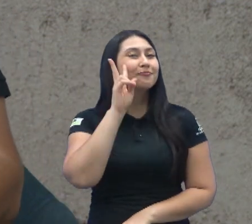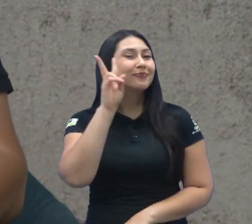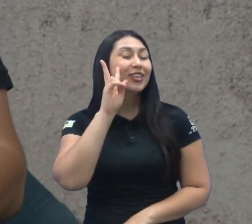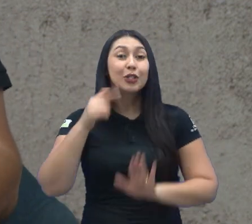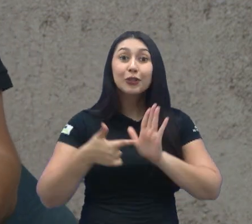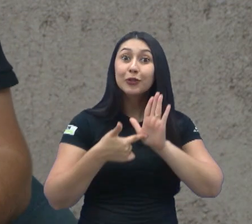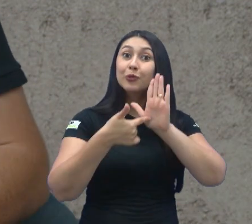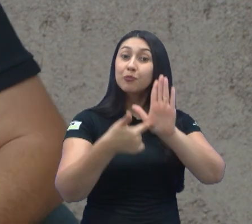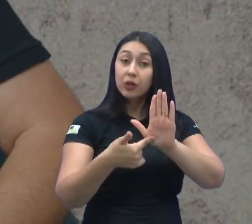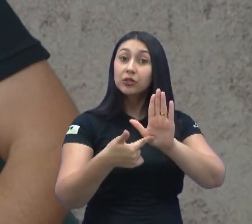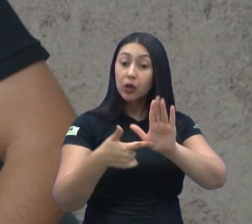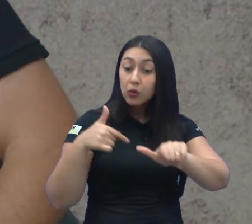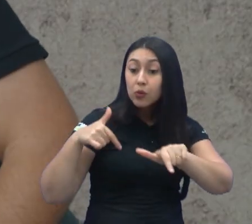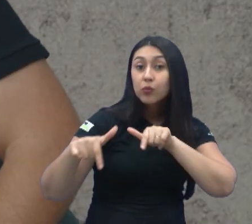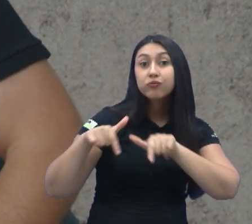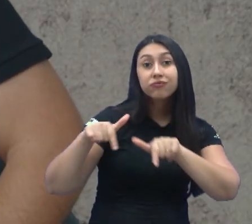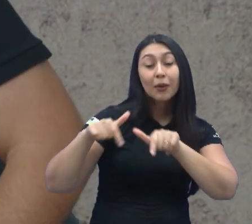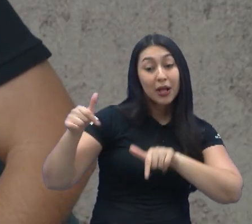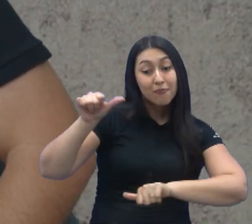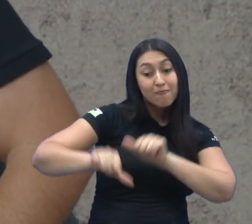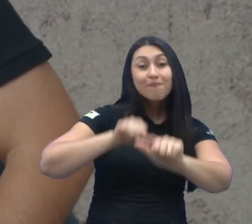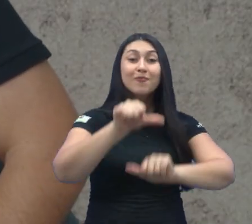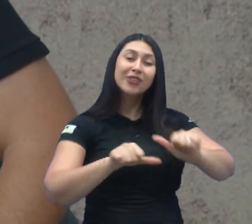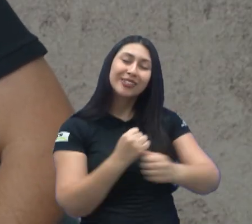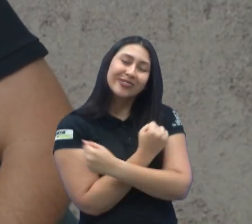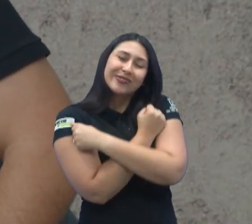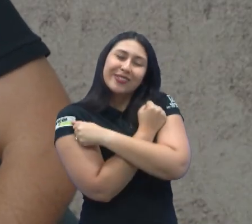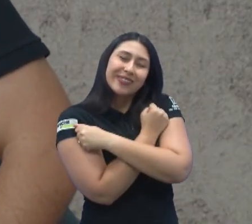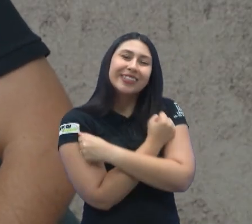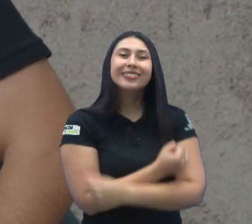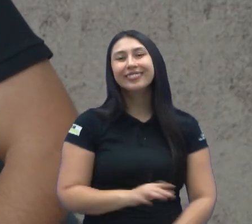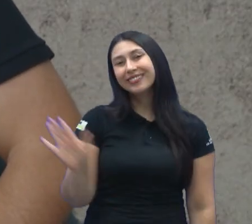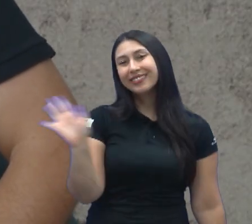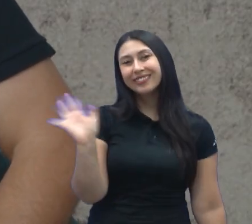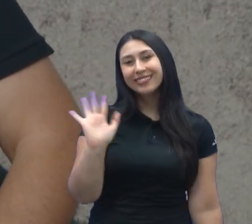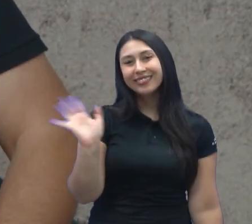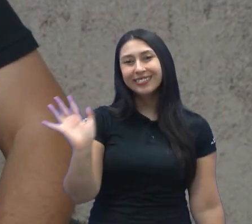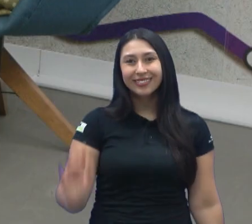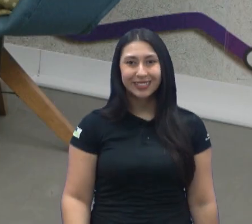como o trabalho está mudando. Um forte abraço, fica com Deus, tchau, tchau.